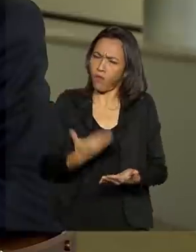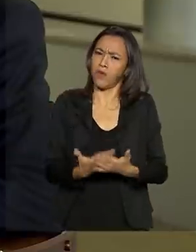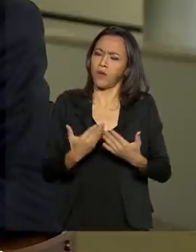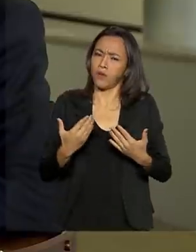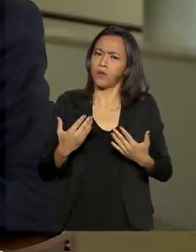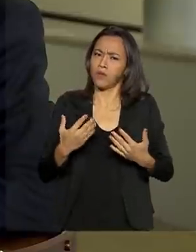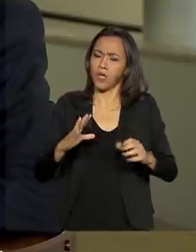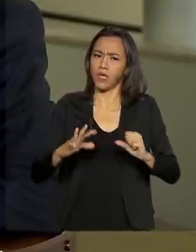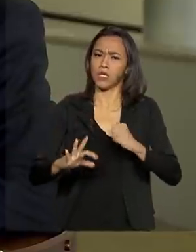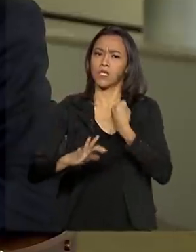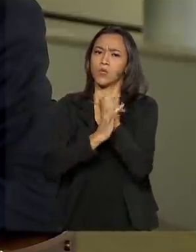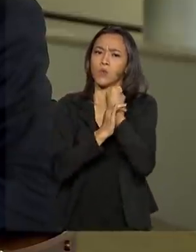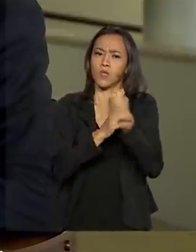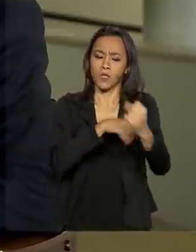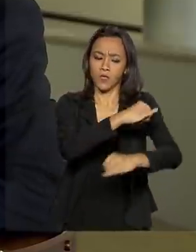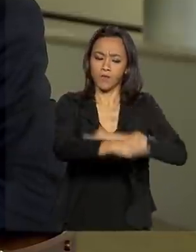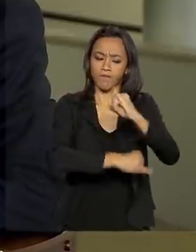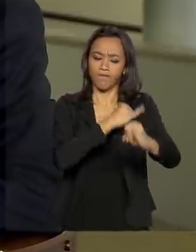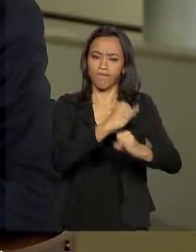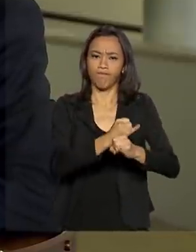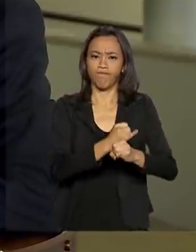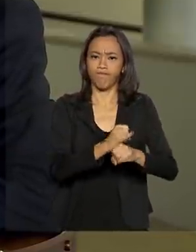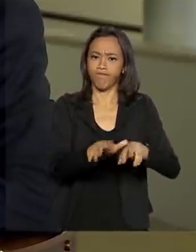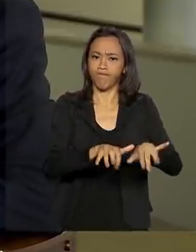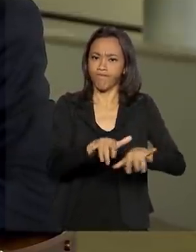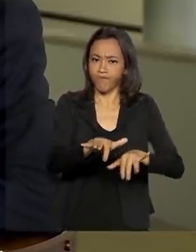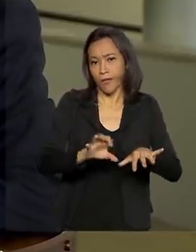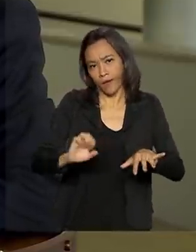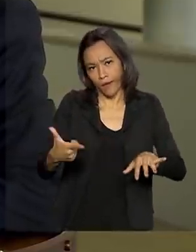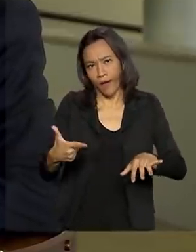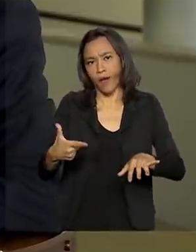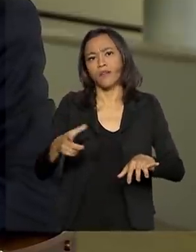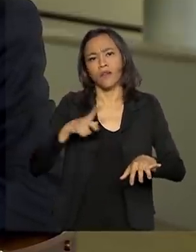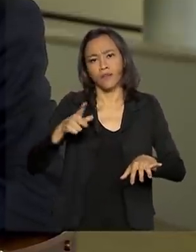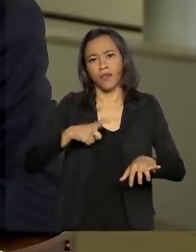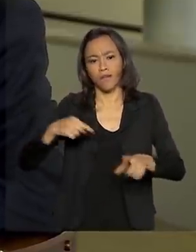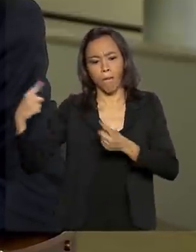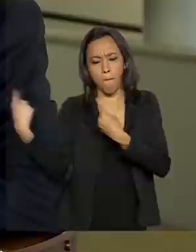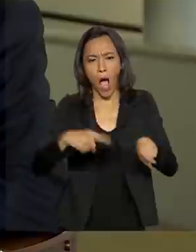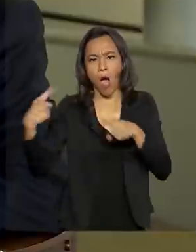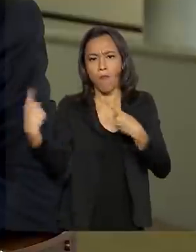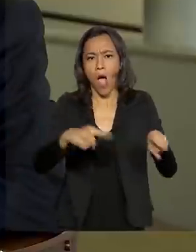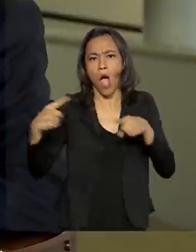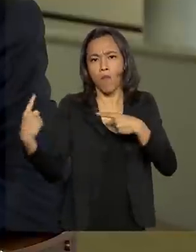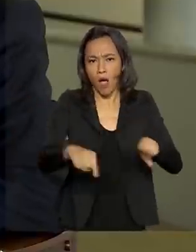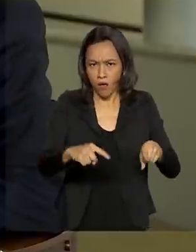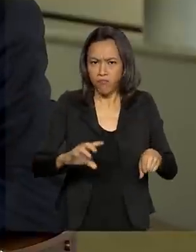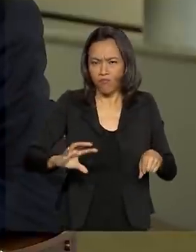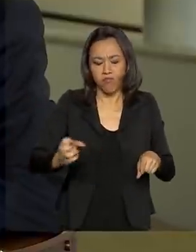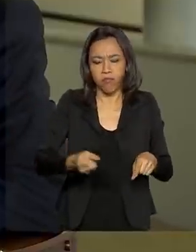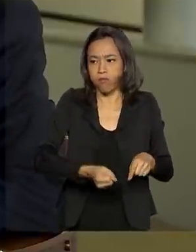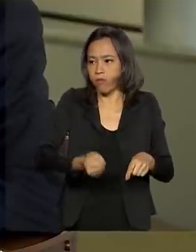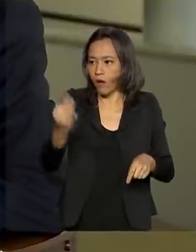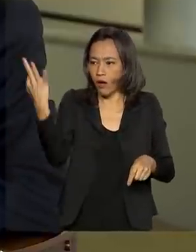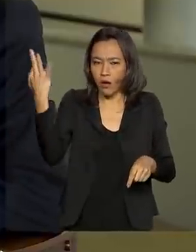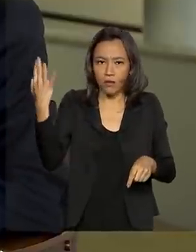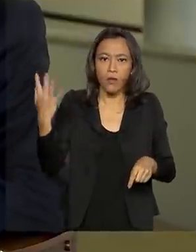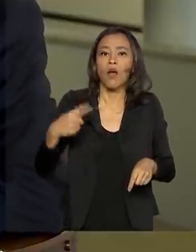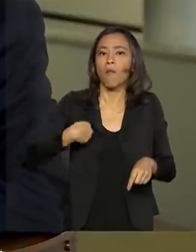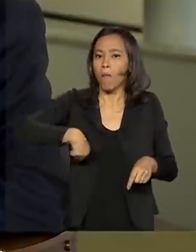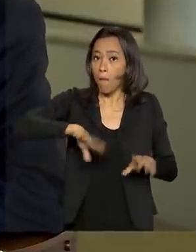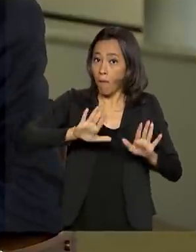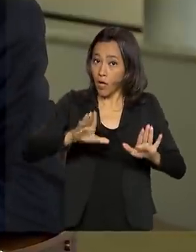nossa segurança cibernética. É lógico que existem ataques diários à rede, muito numerosos, mas nós temos